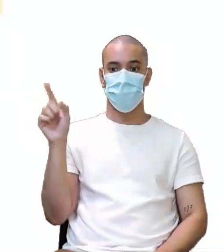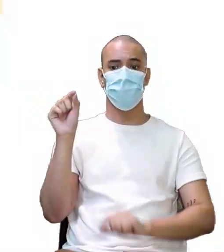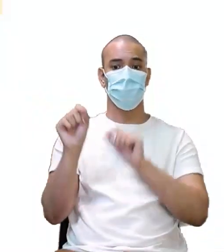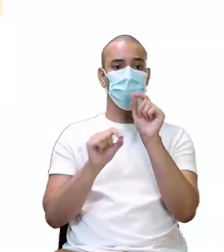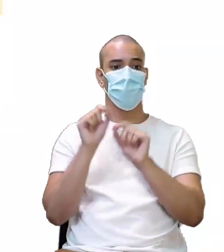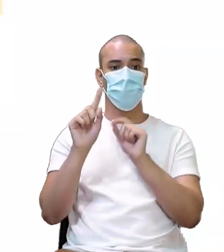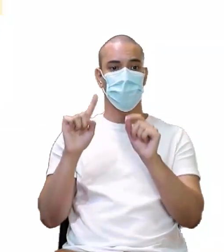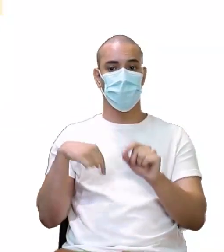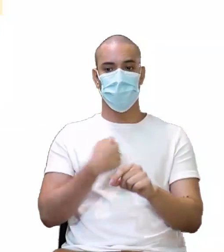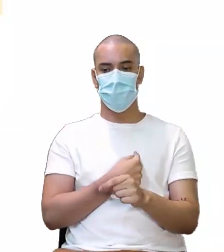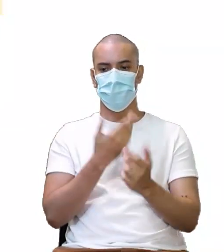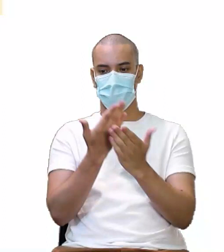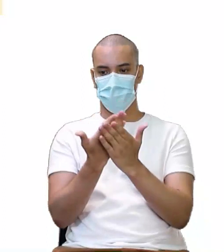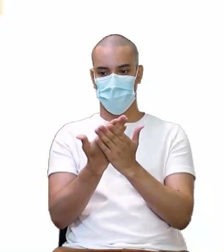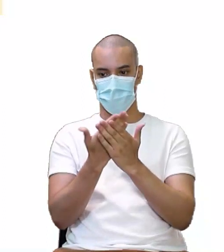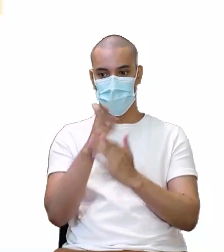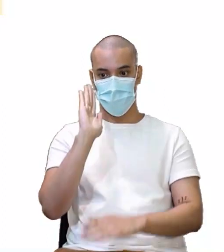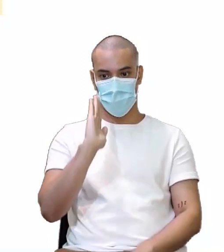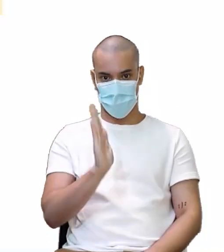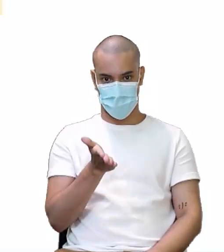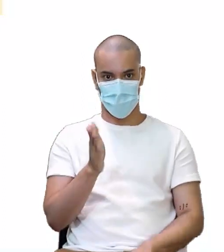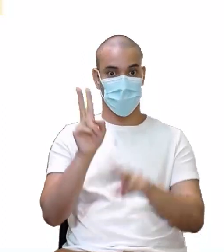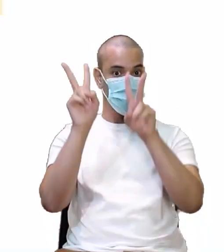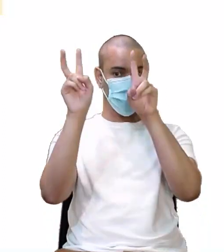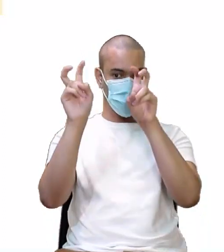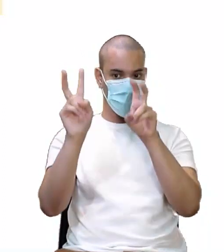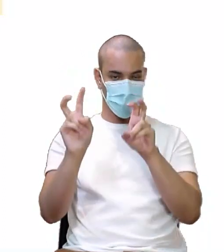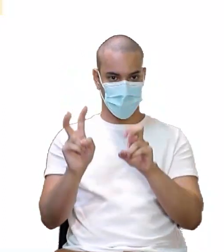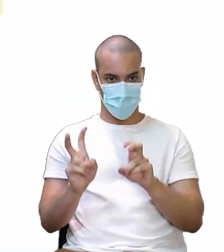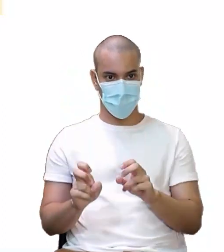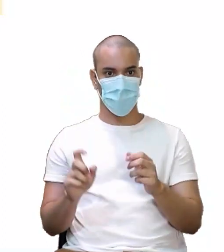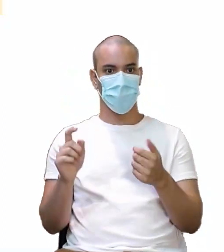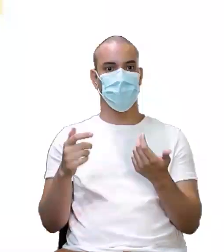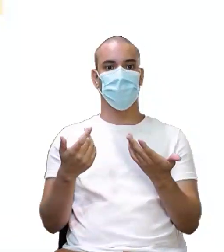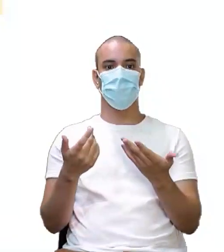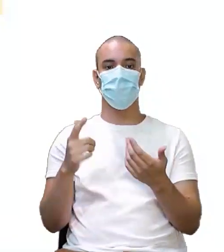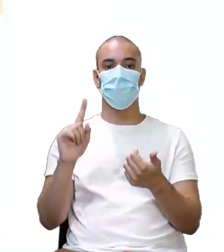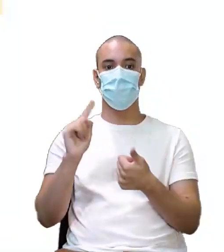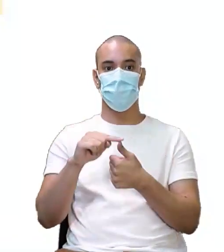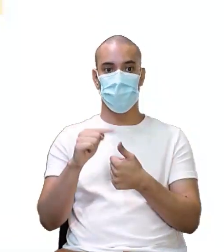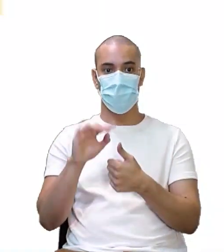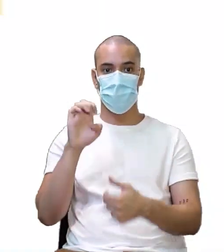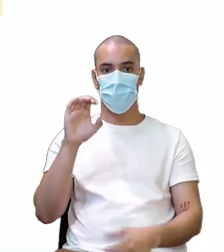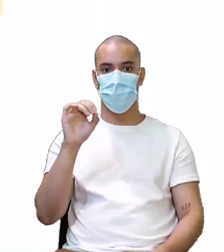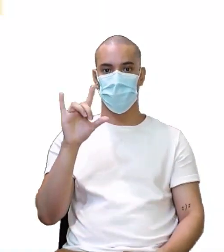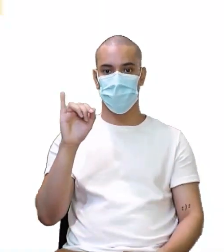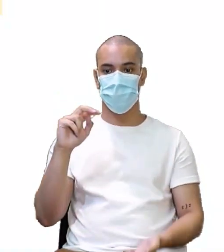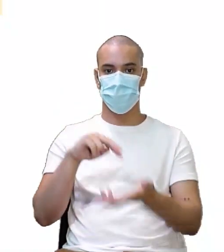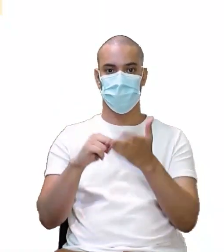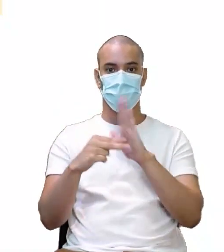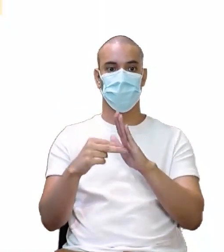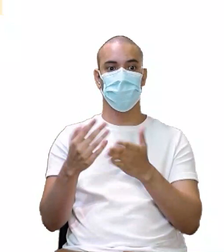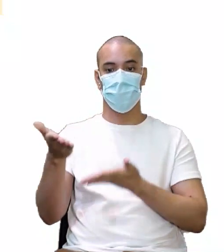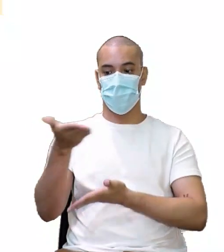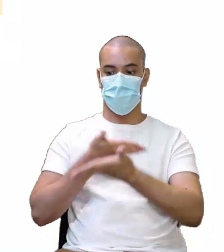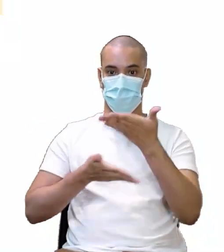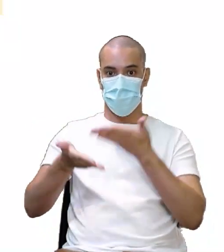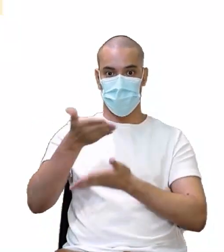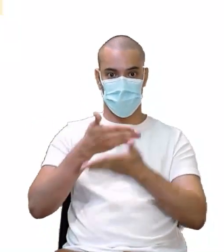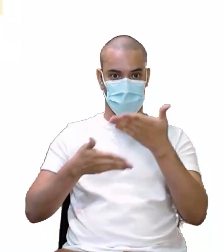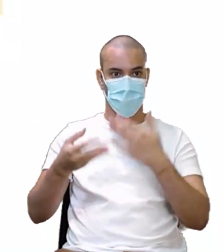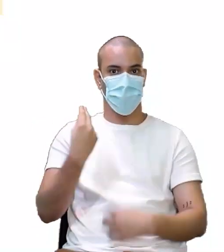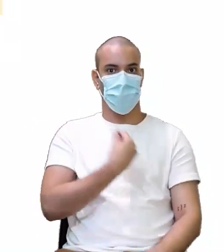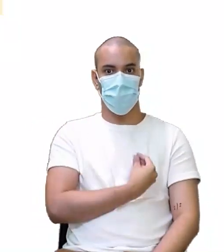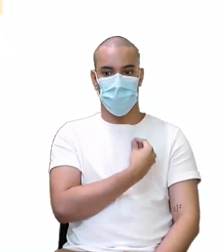gente viu hoje, né, em termos de tópicos? A ecologia como um todo, para quem não sabe, são as interações entre os